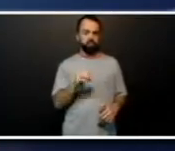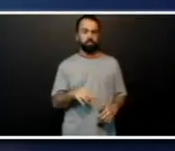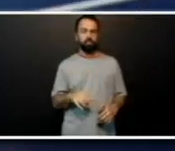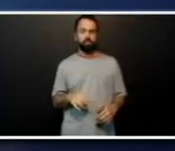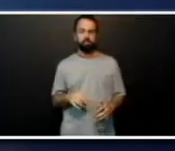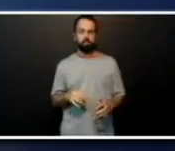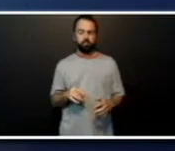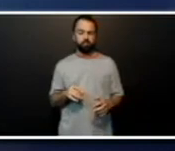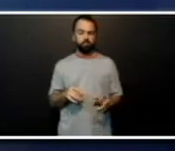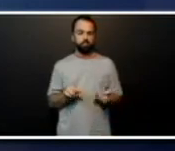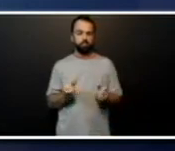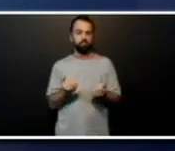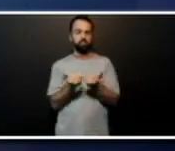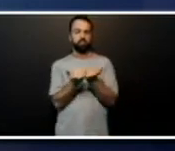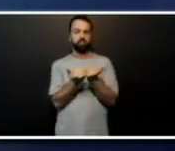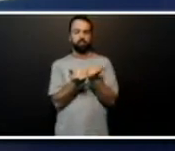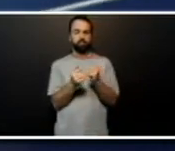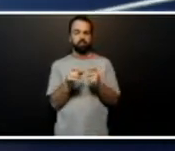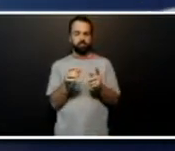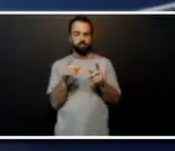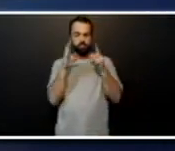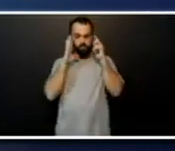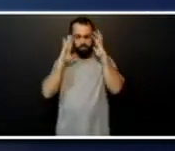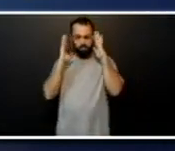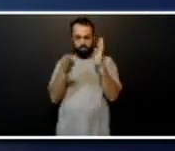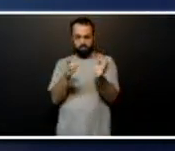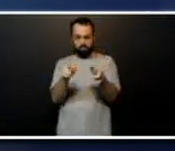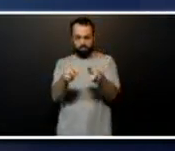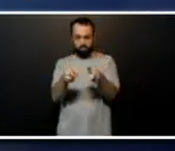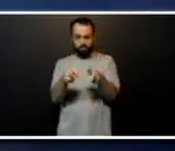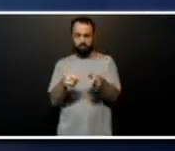Por aqui, a gente observa melhor.